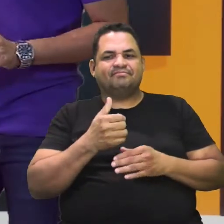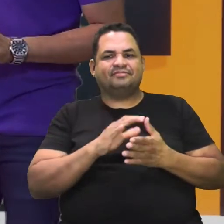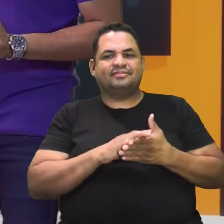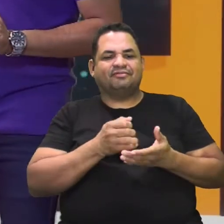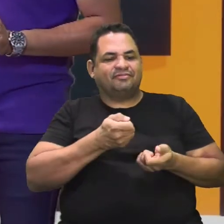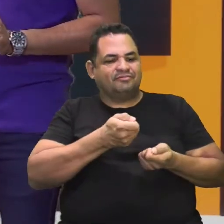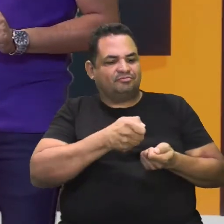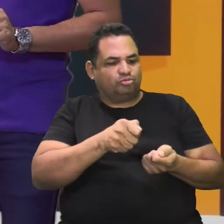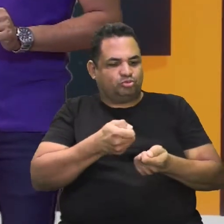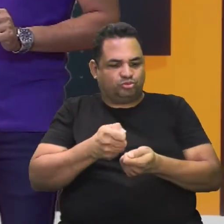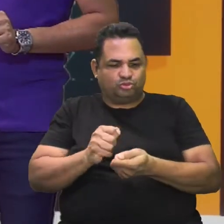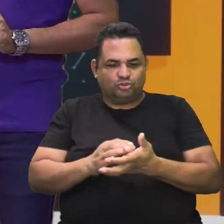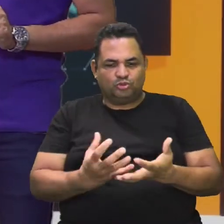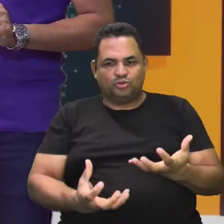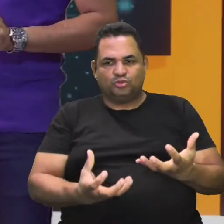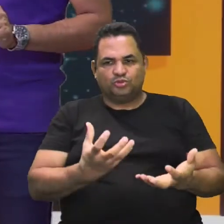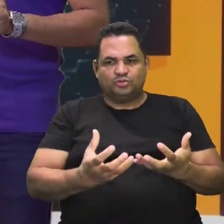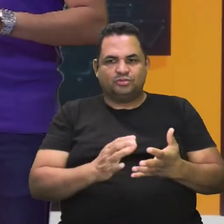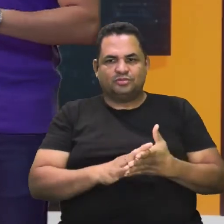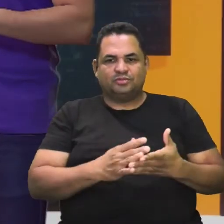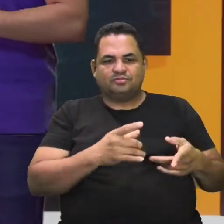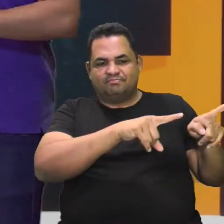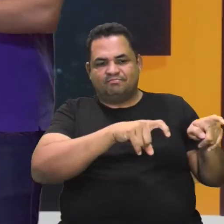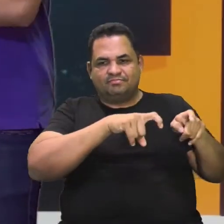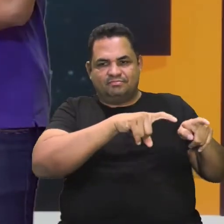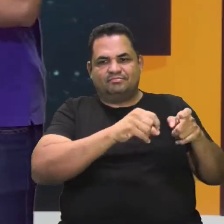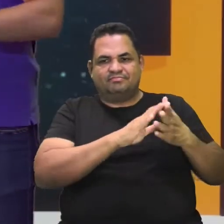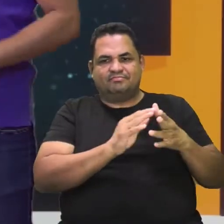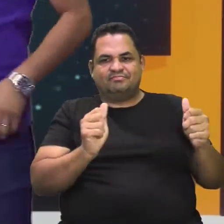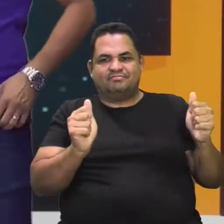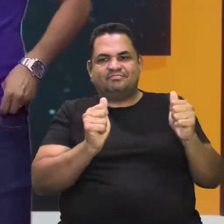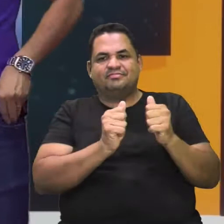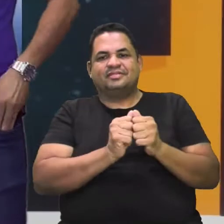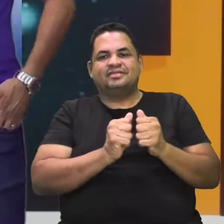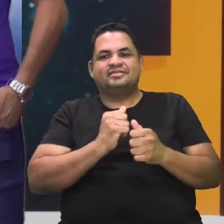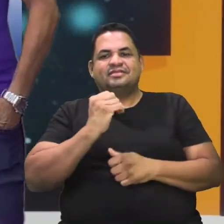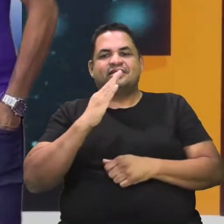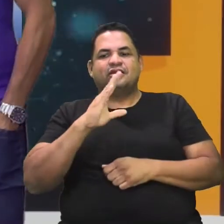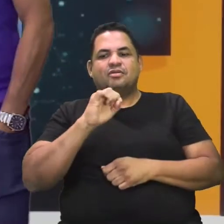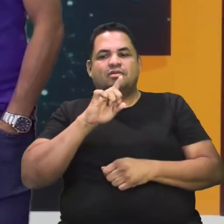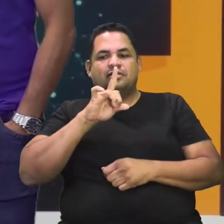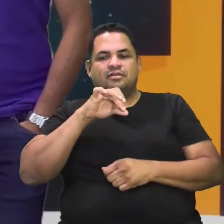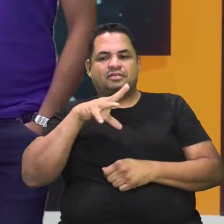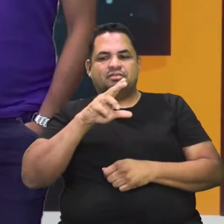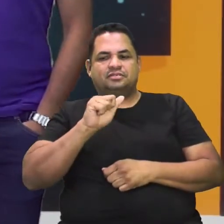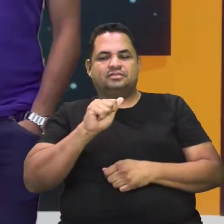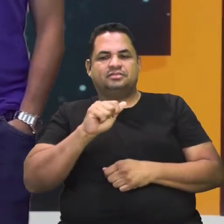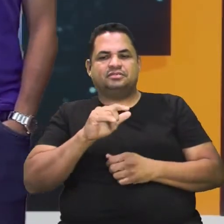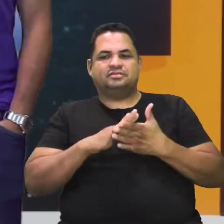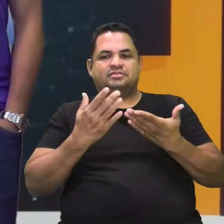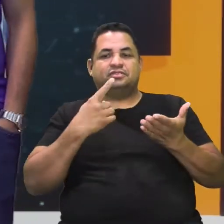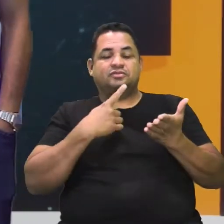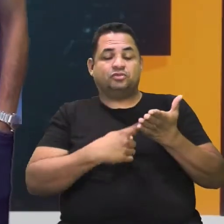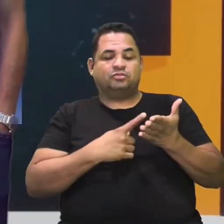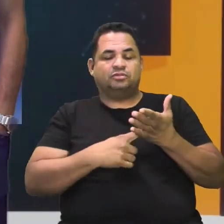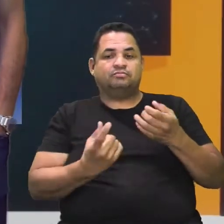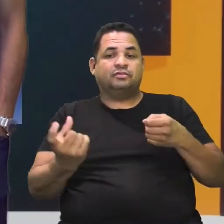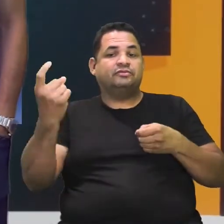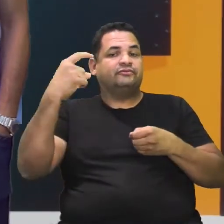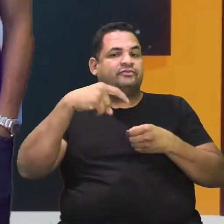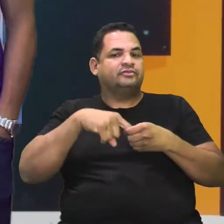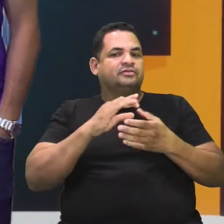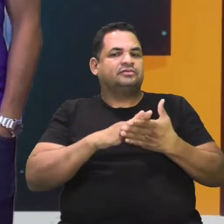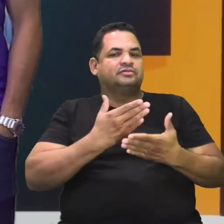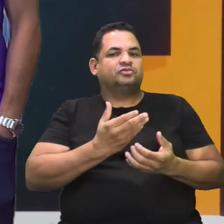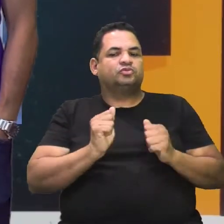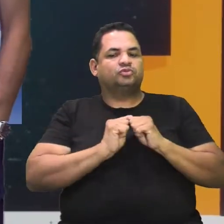num churrasco. Em Cacaulândia? Numa fazenda que fica pertinho de Cacalândia, pertinho. Então, estamos combinando um retorno lá